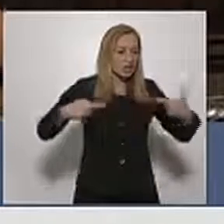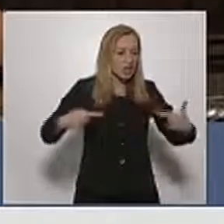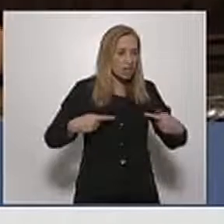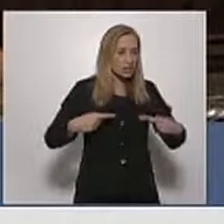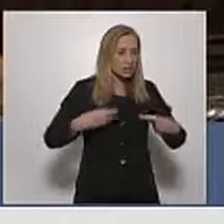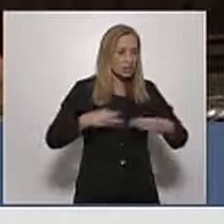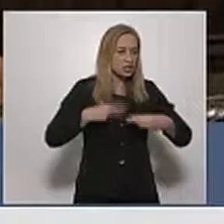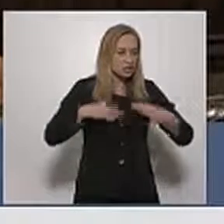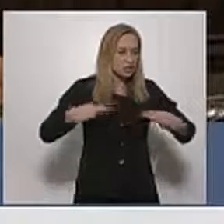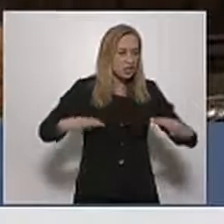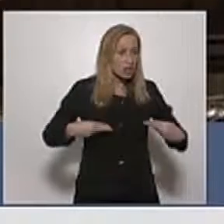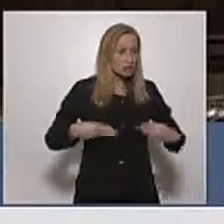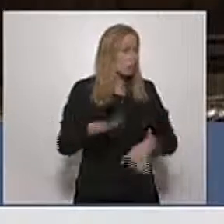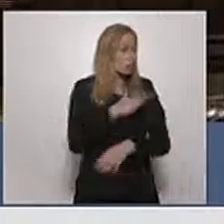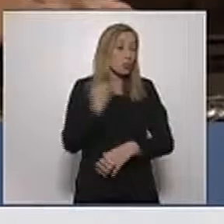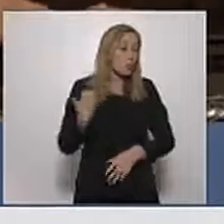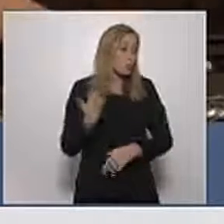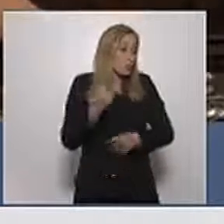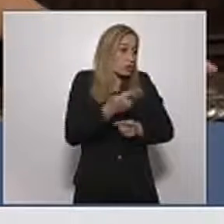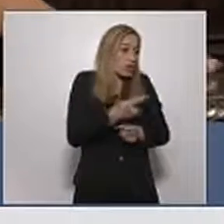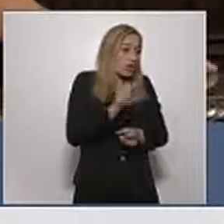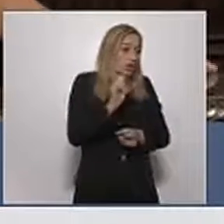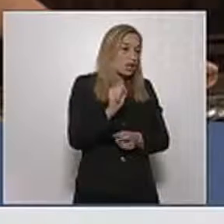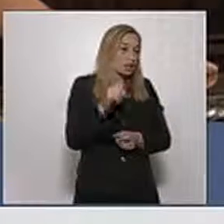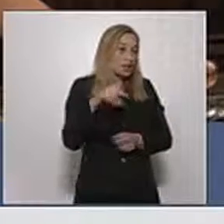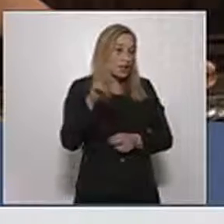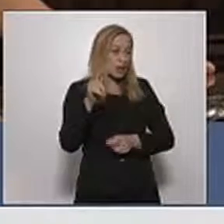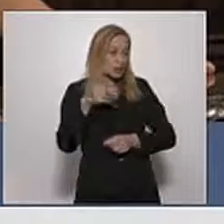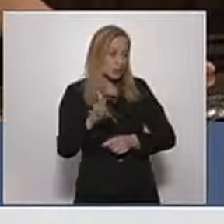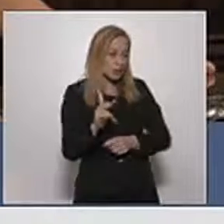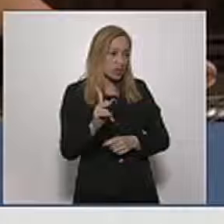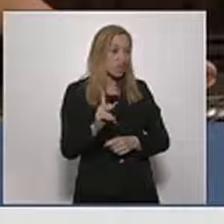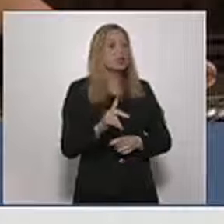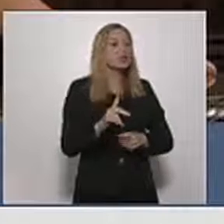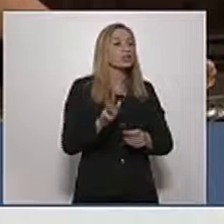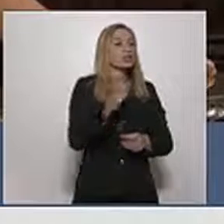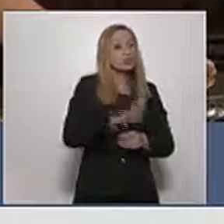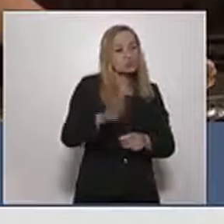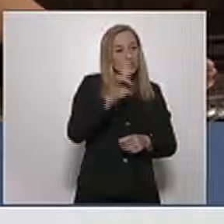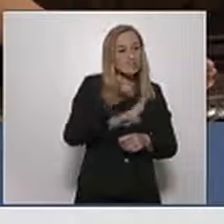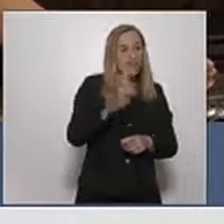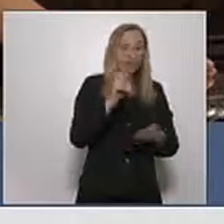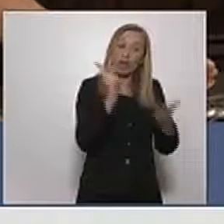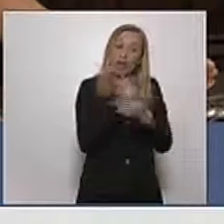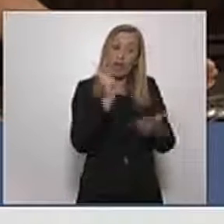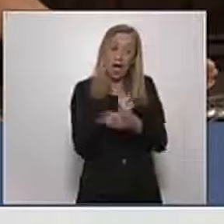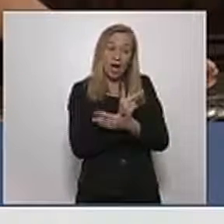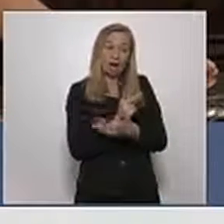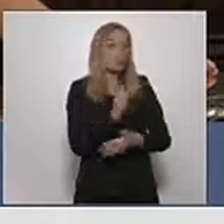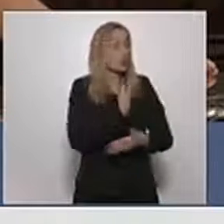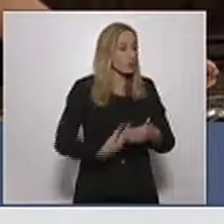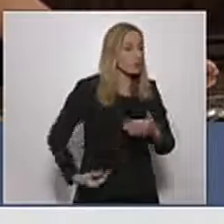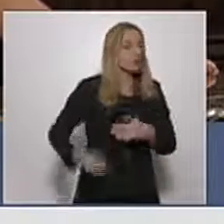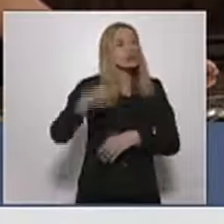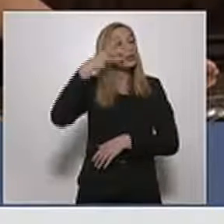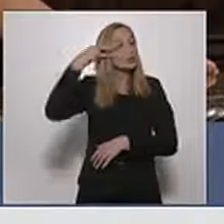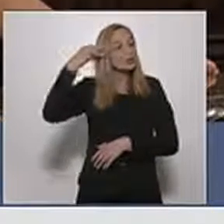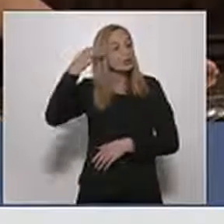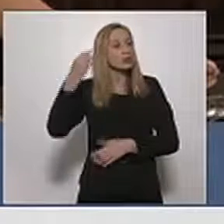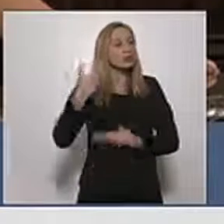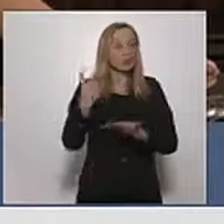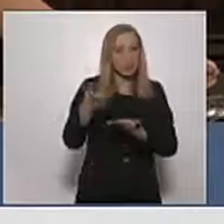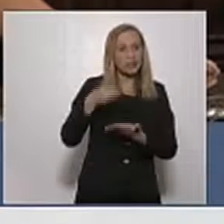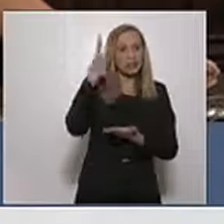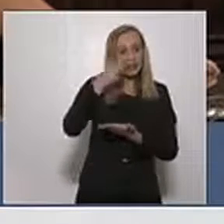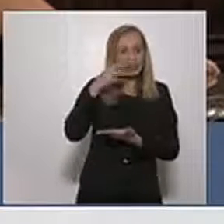foi morto pelos snipers que estão sendo utilizados irregularmente pelo governador Whitson, não é, a deputada